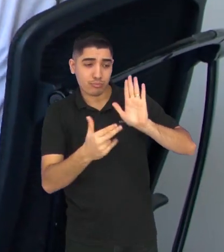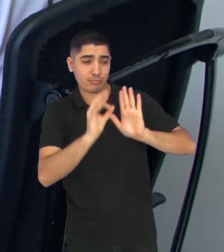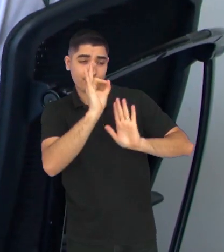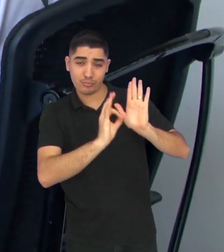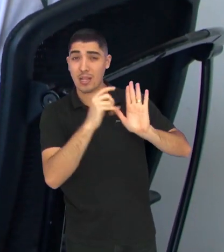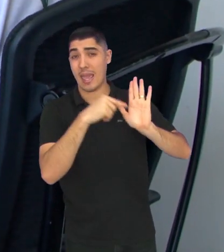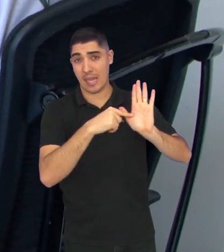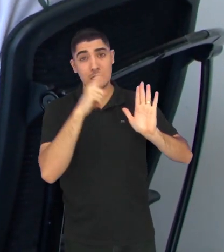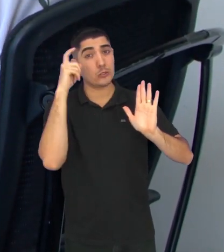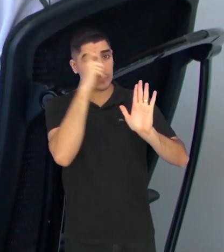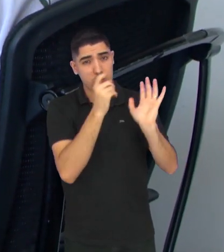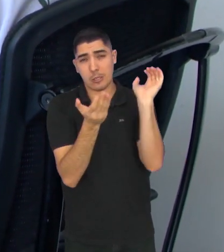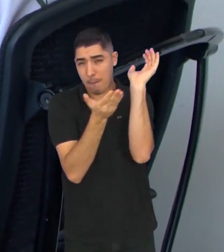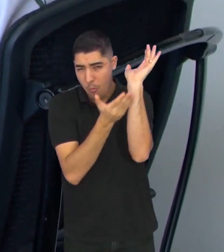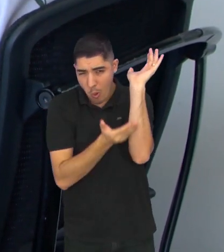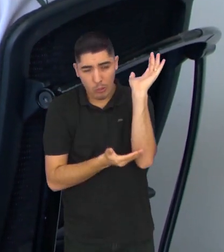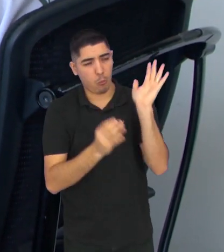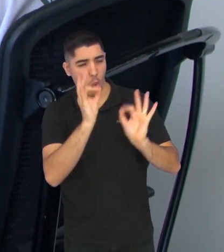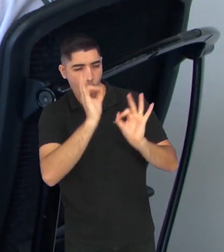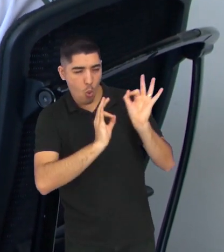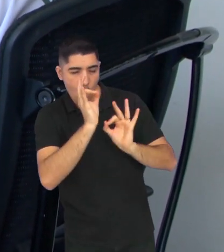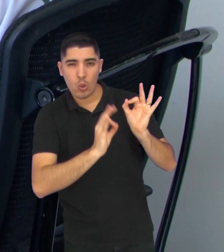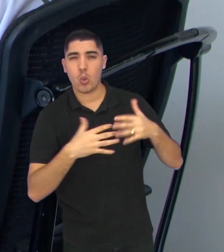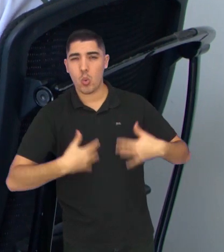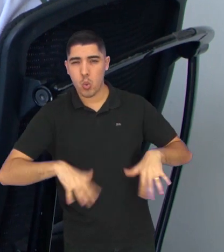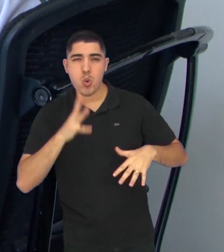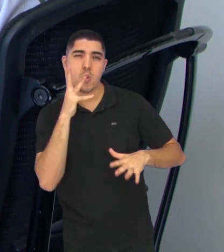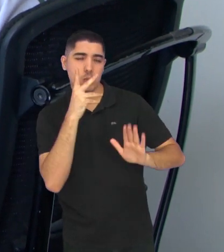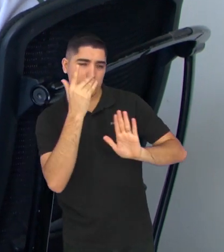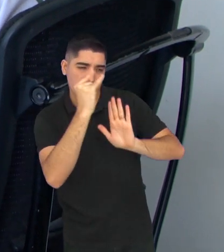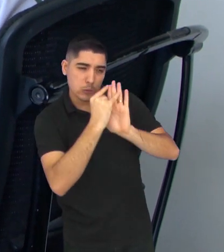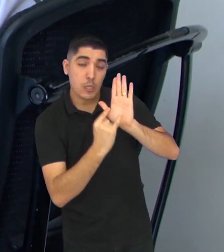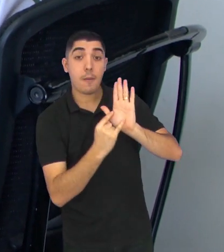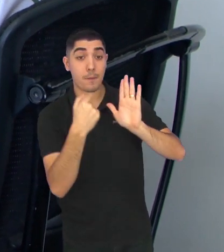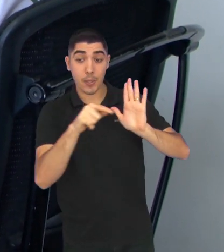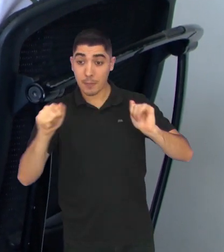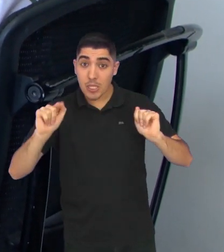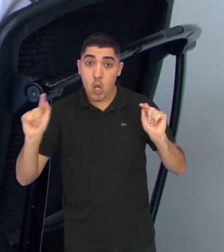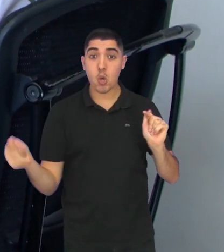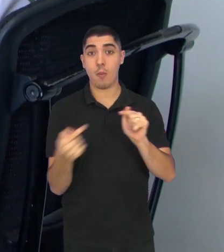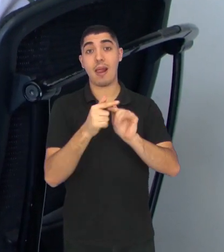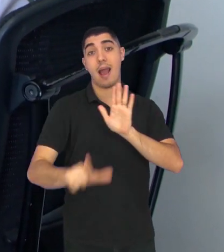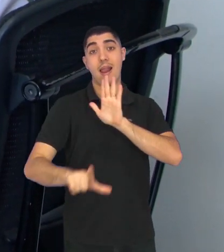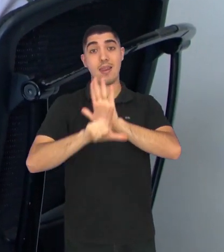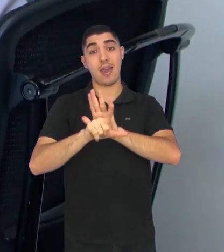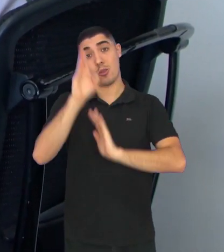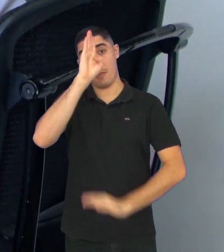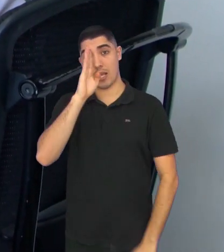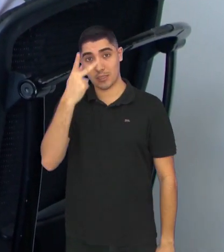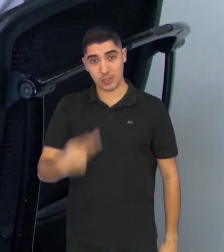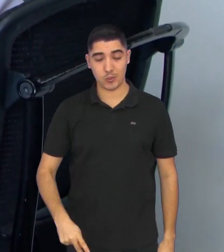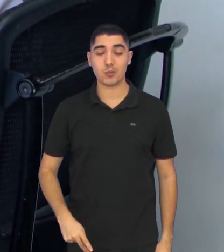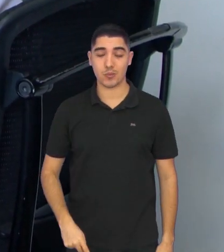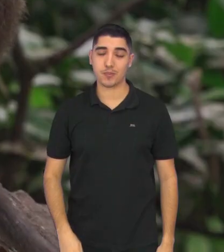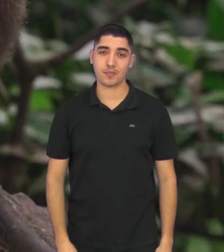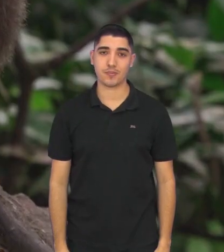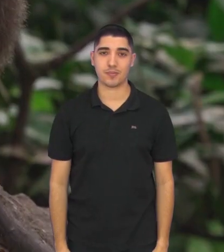A documentação desse animal, a legalização desse animal, para a gente garantir que todos eles estão de acordo com a legislação brasileira aqui